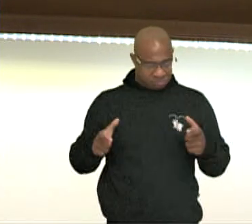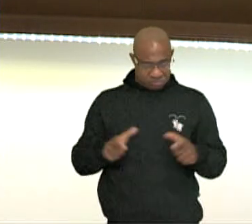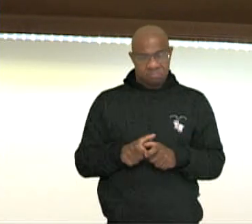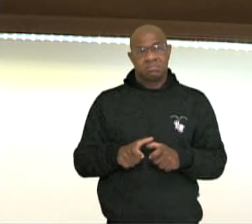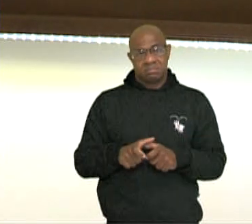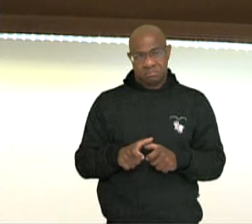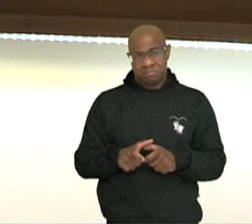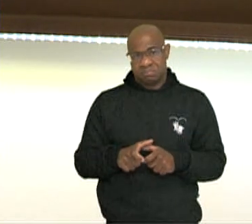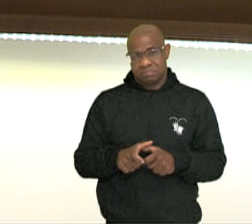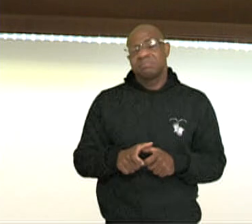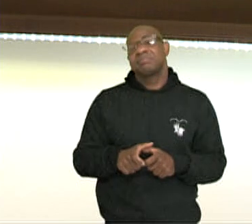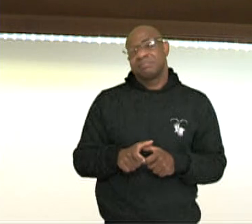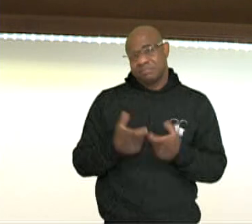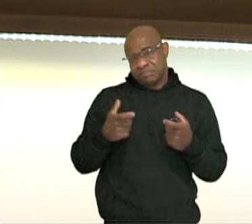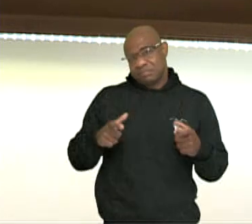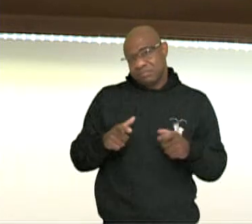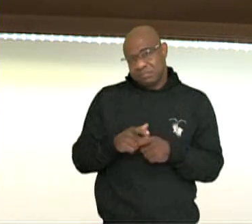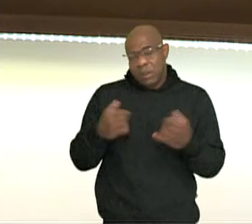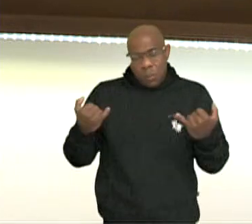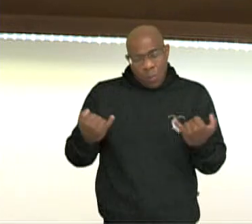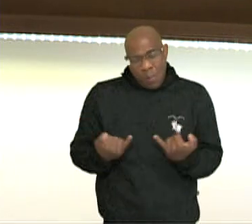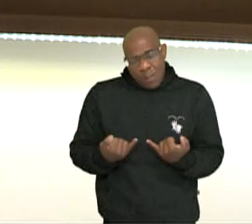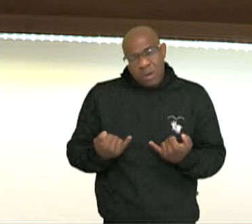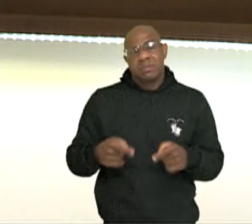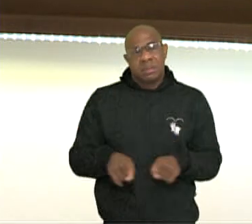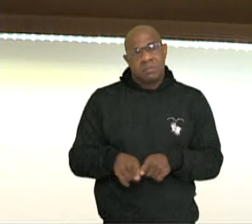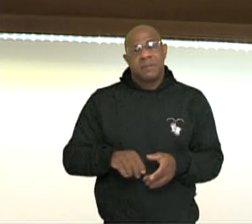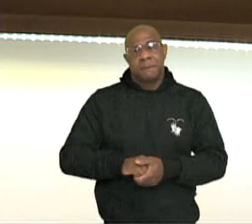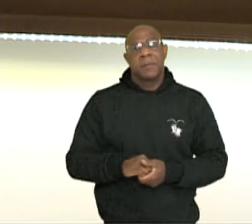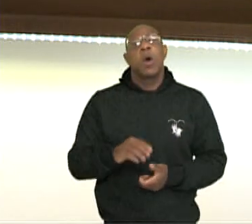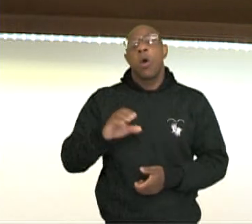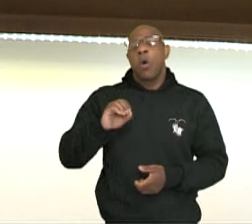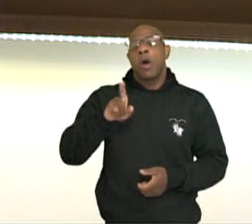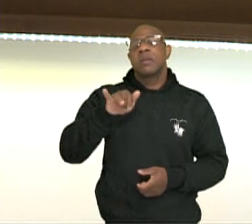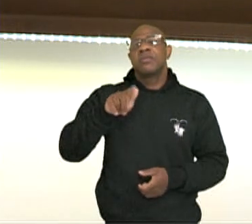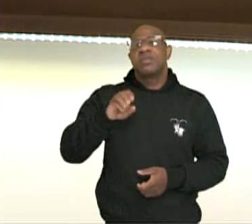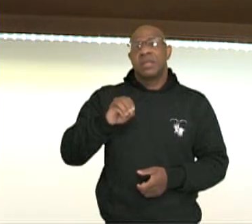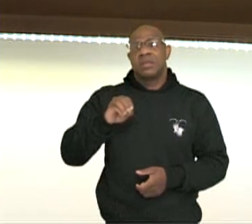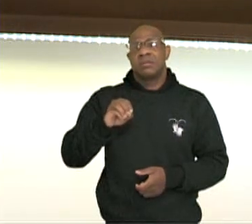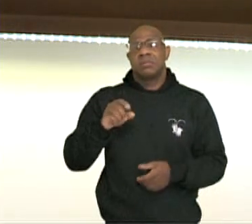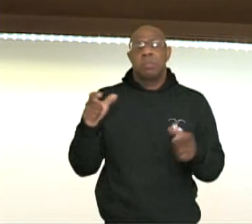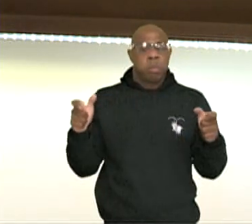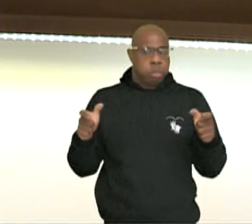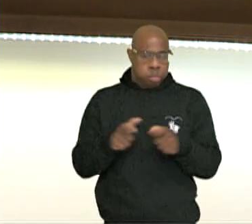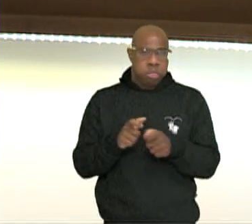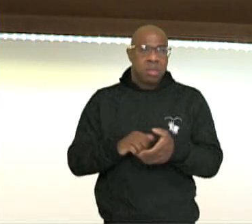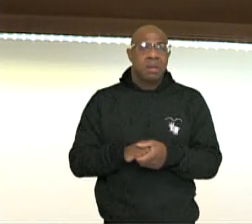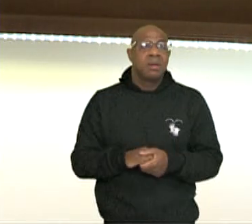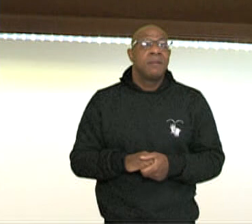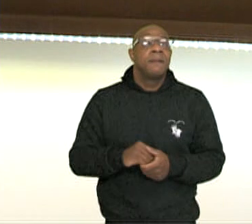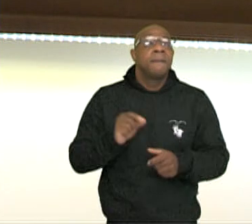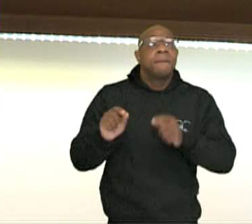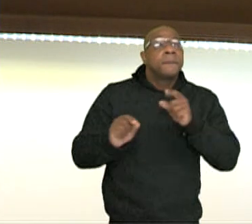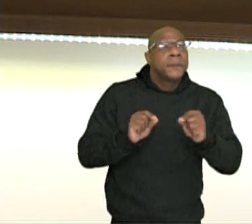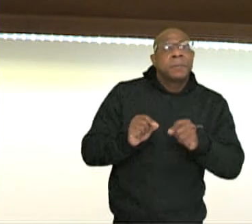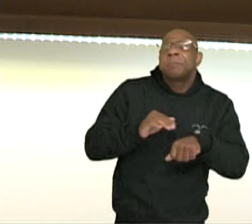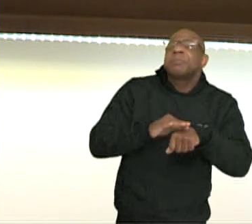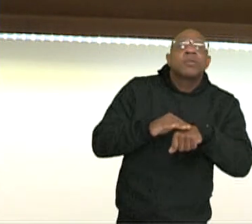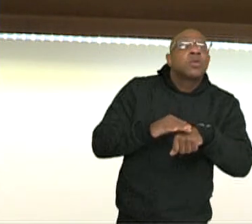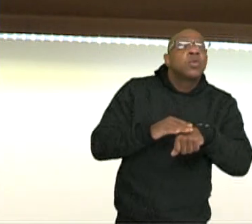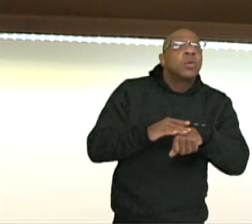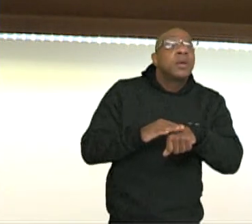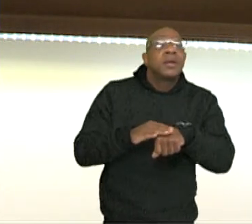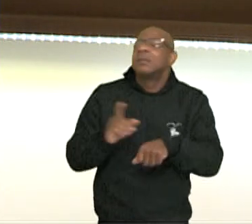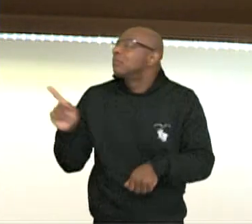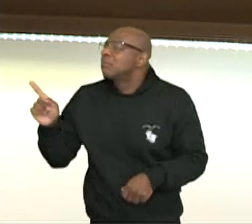hemoglobina, diminuindo a hemácia, e daí o transporte de oxigênio também diminui. Um sintoma dessa doença, dessa